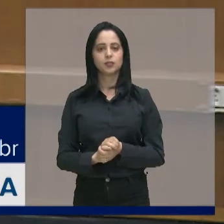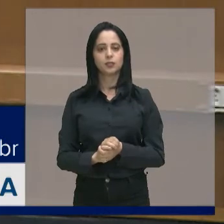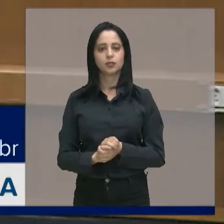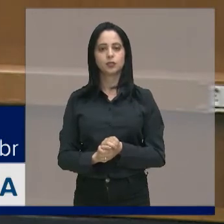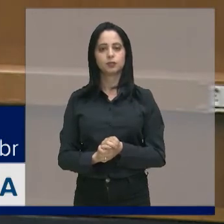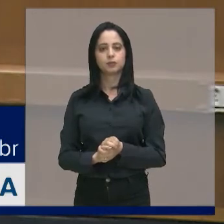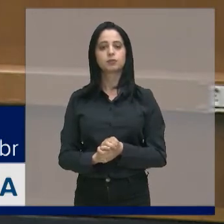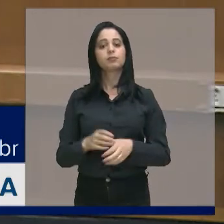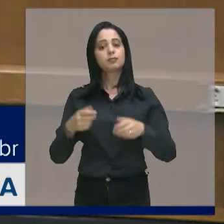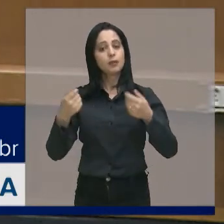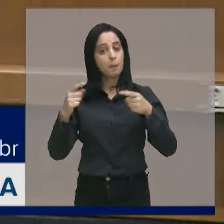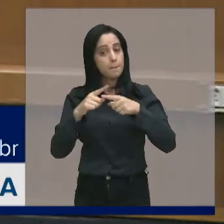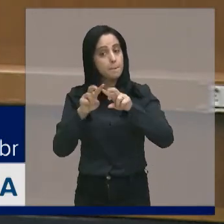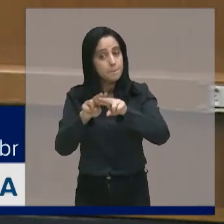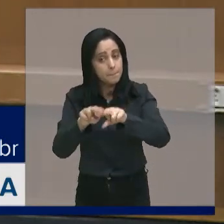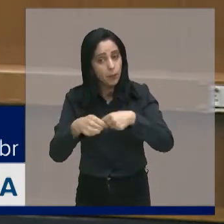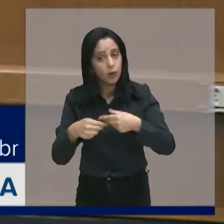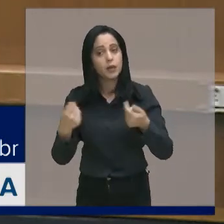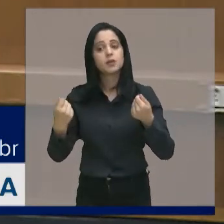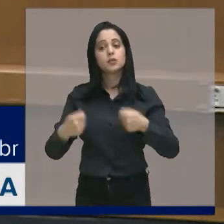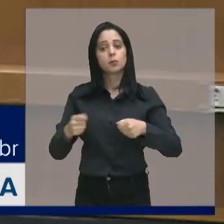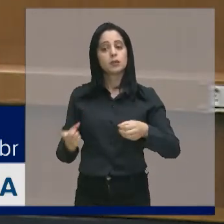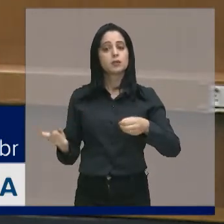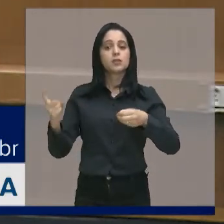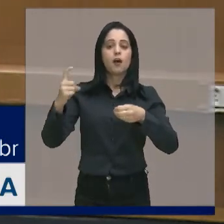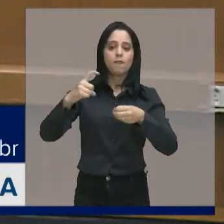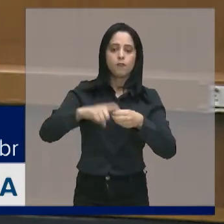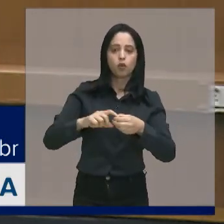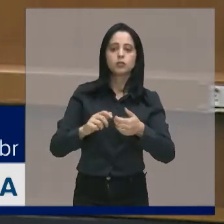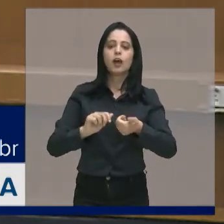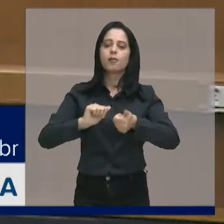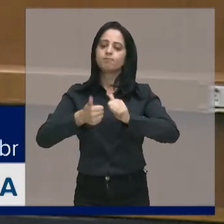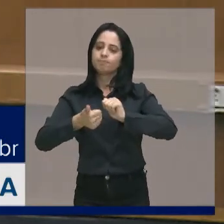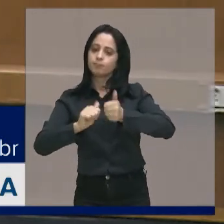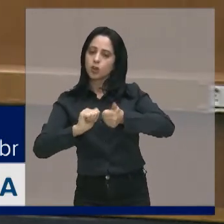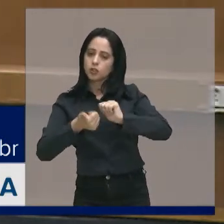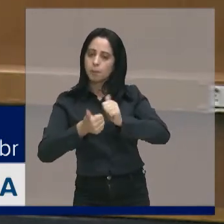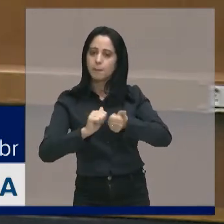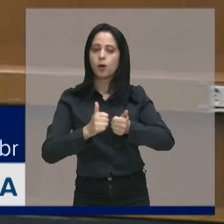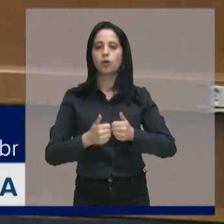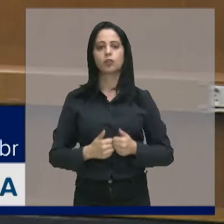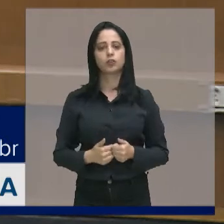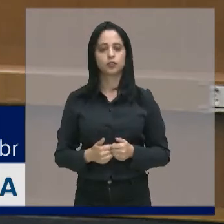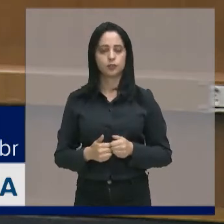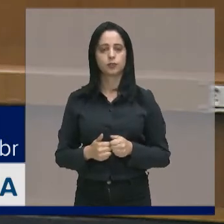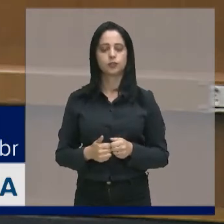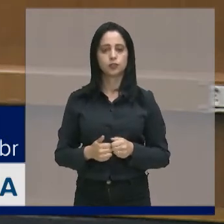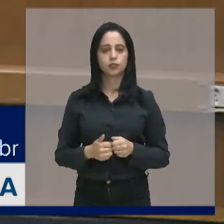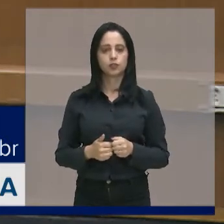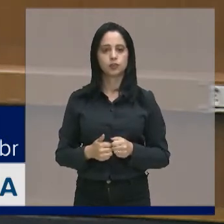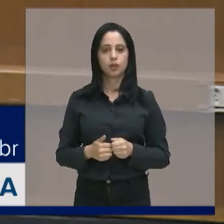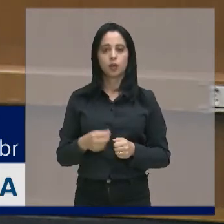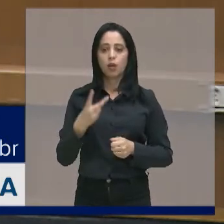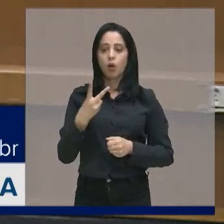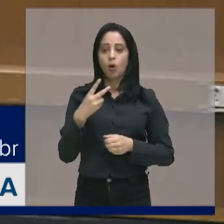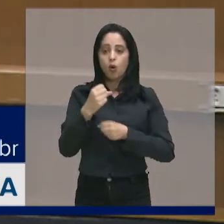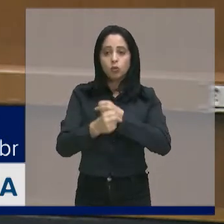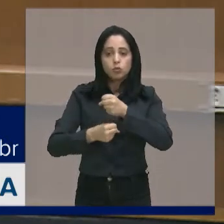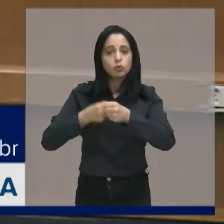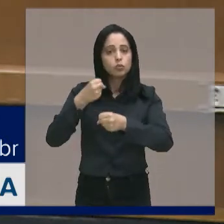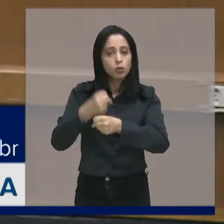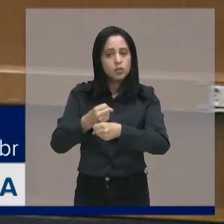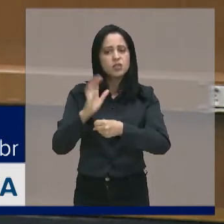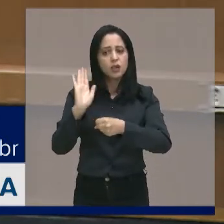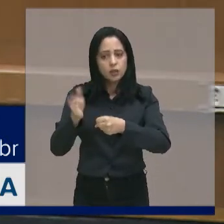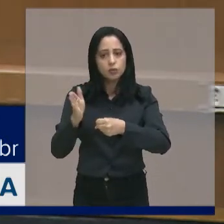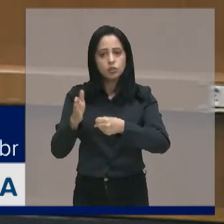orientação. Orientação do profissional de educação física. Hoje nós temos protocolos, estamos há mais de um ano, quase dois anos aí, de